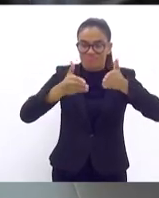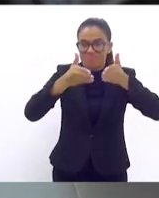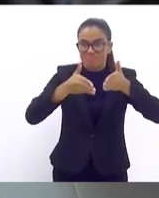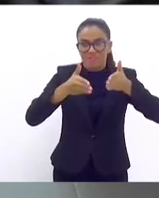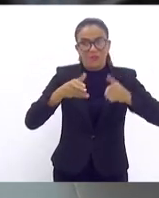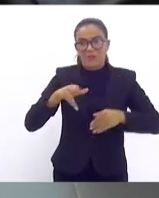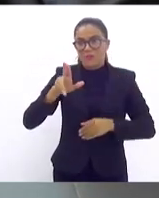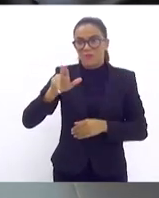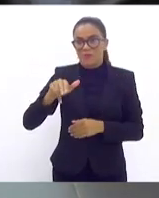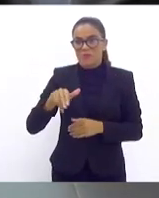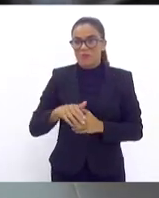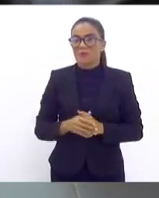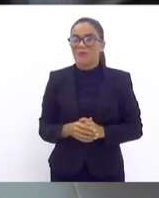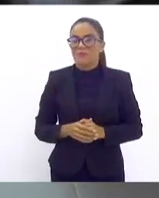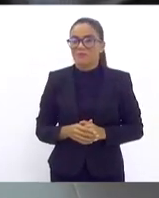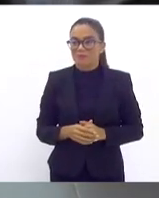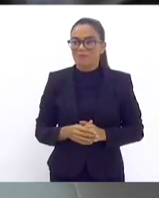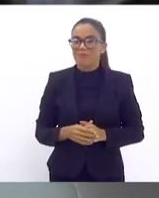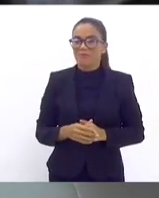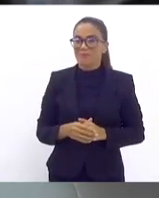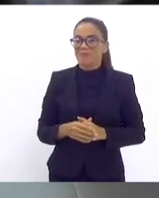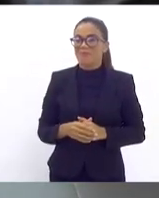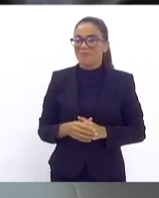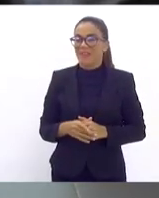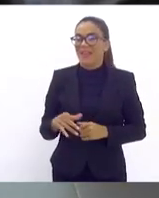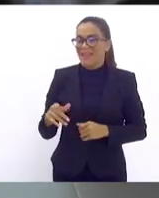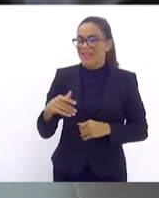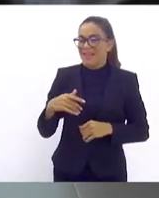Bom, além do mais,